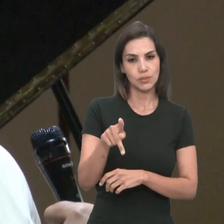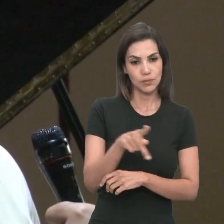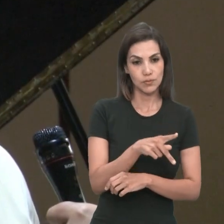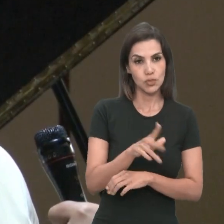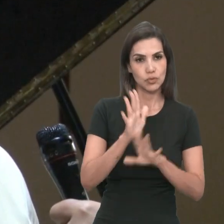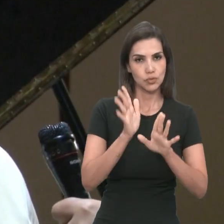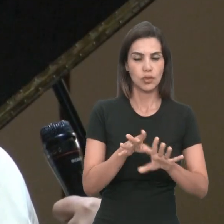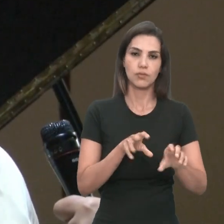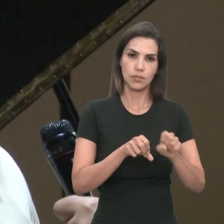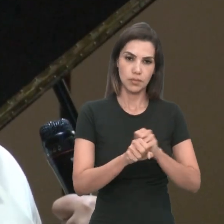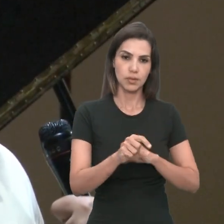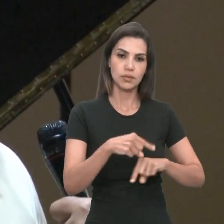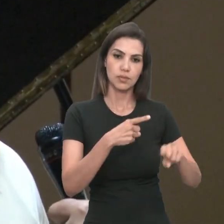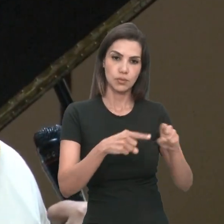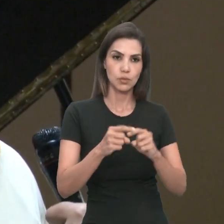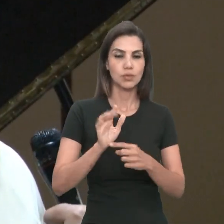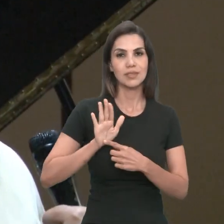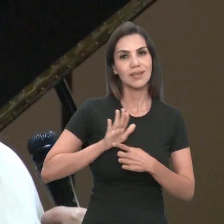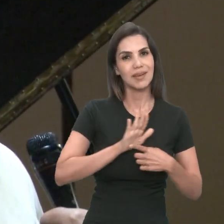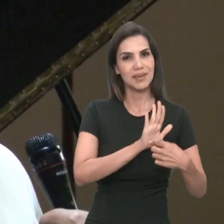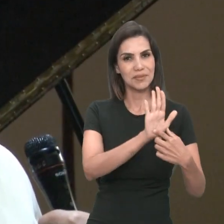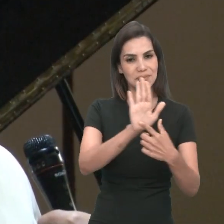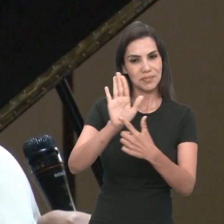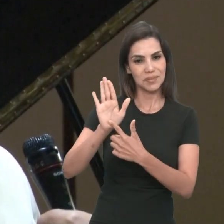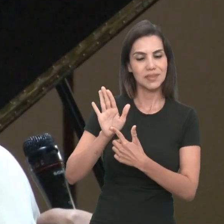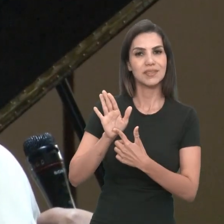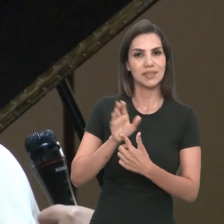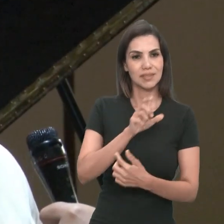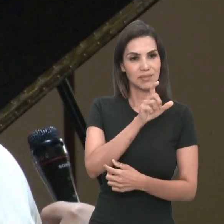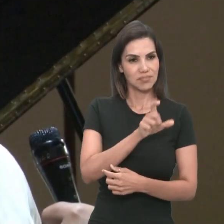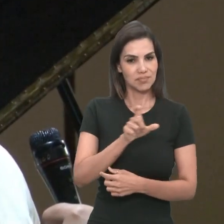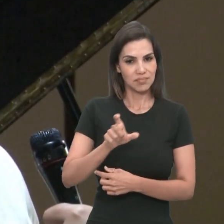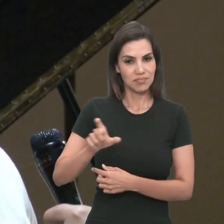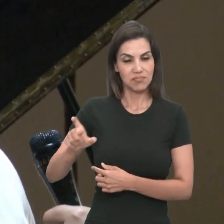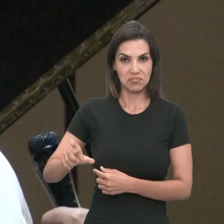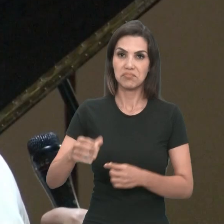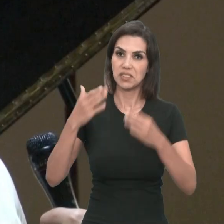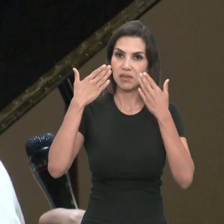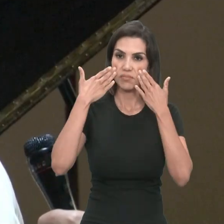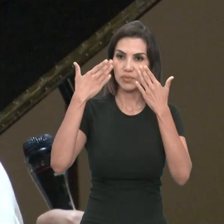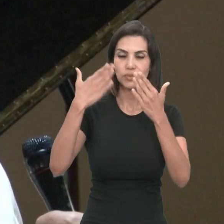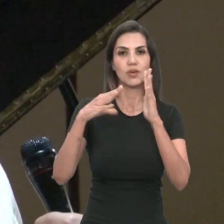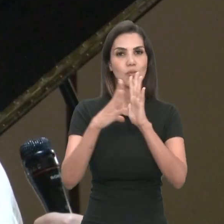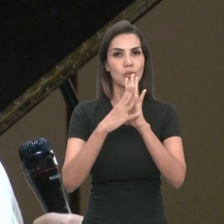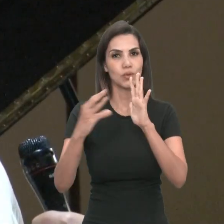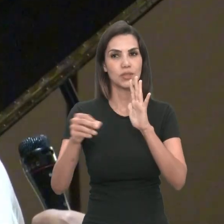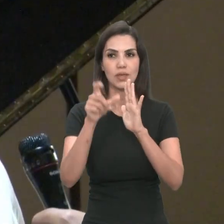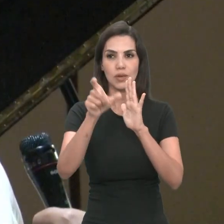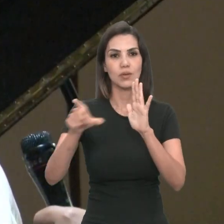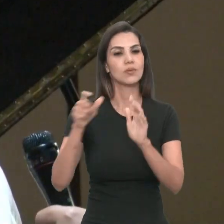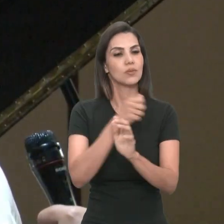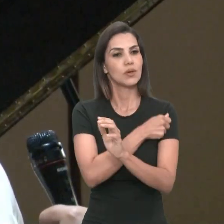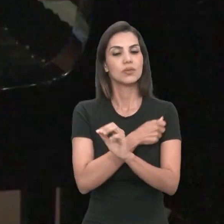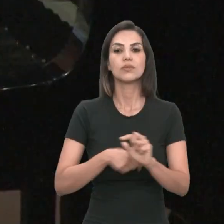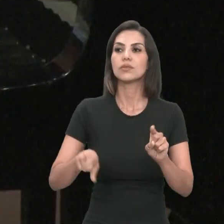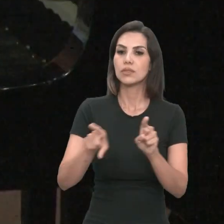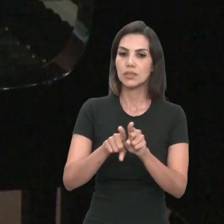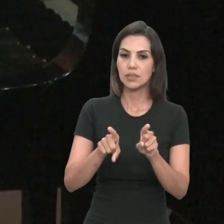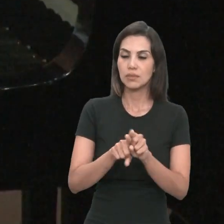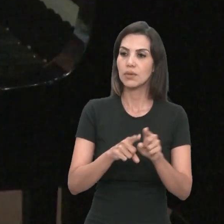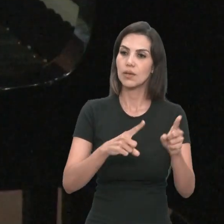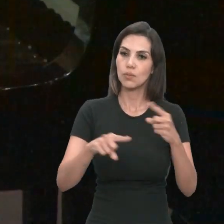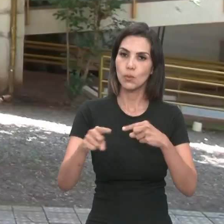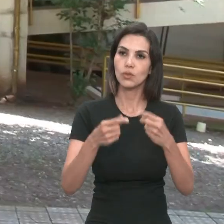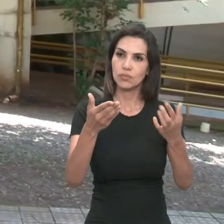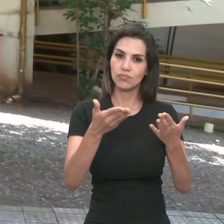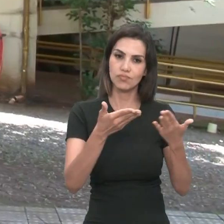músicos se apresentarem, sendo como um exemplo para os nossos alunos, quanto também músicos convidados. A